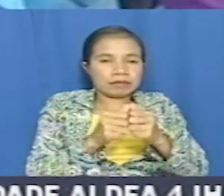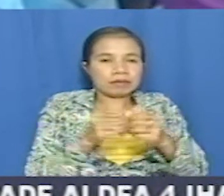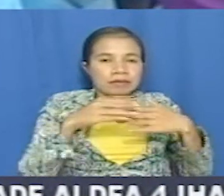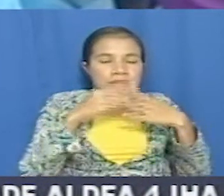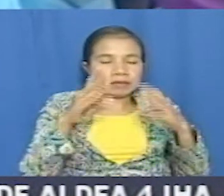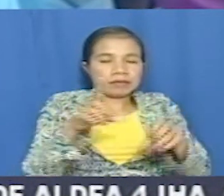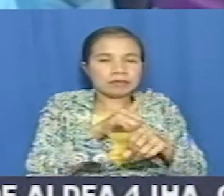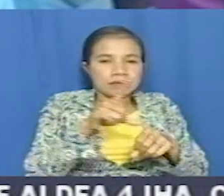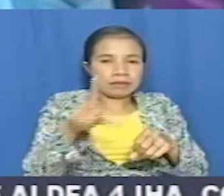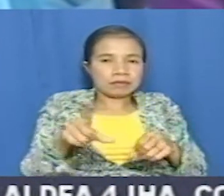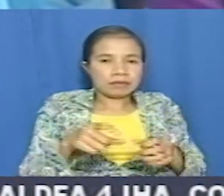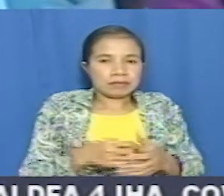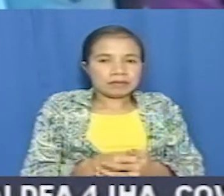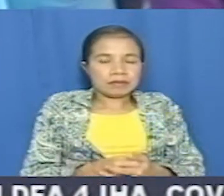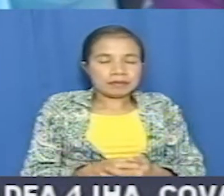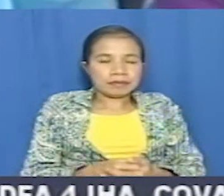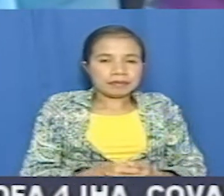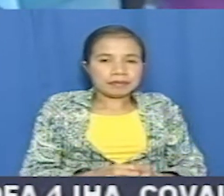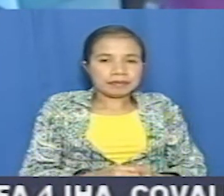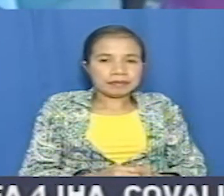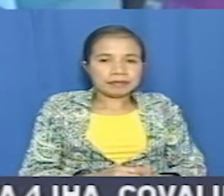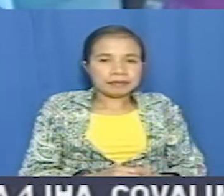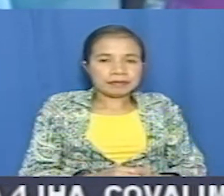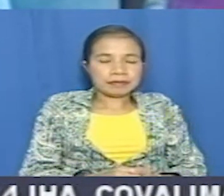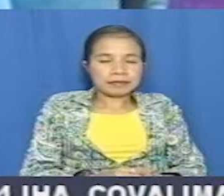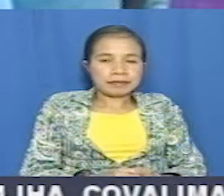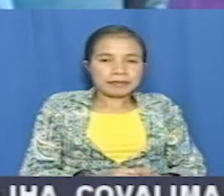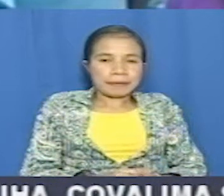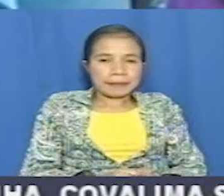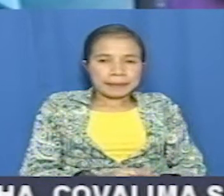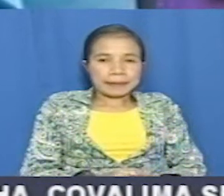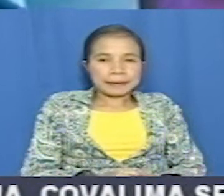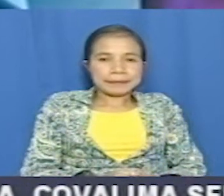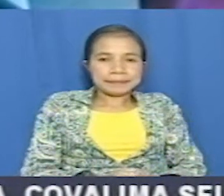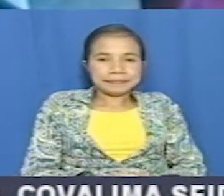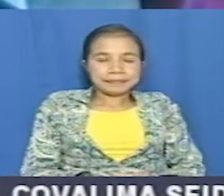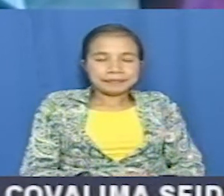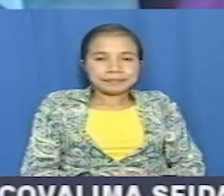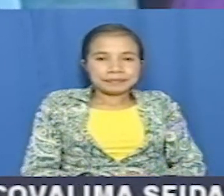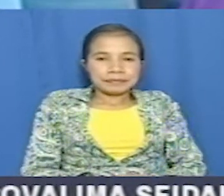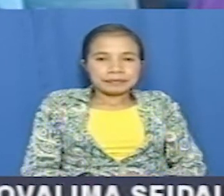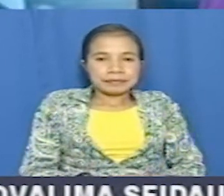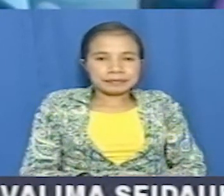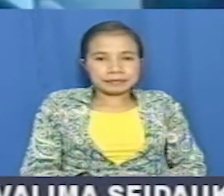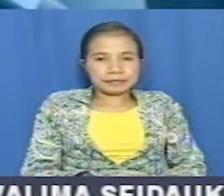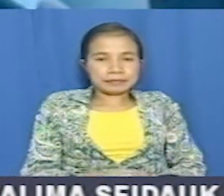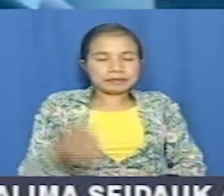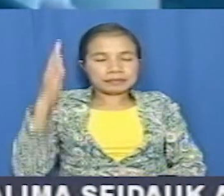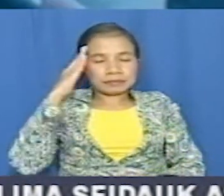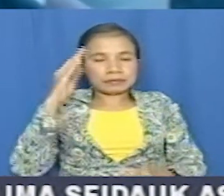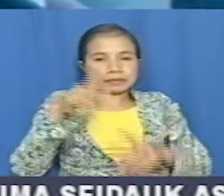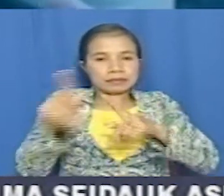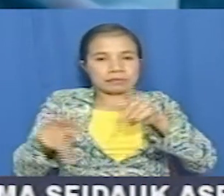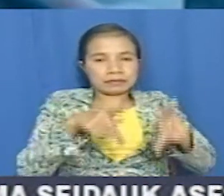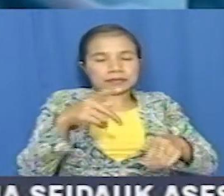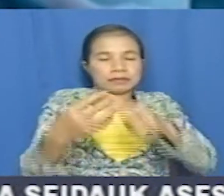Sira, administrador Sira, administrador posto, se pede suco Sira, se pede Sira, para identificar e ter uma serna bem